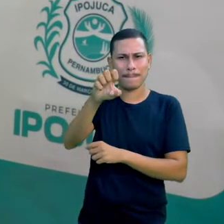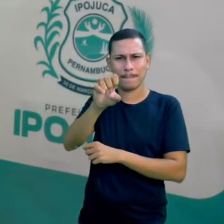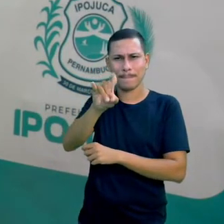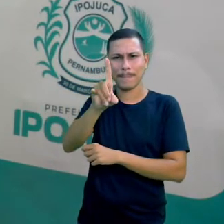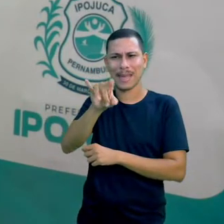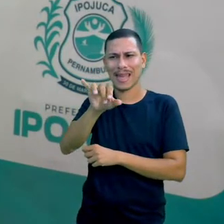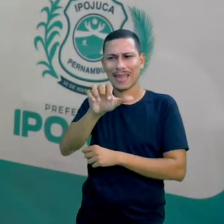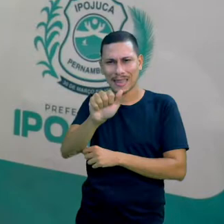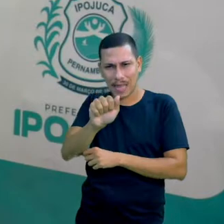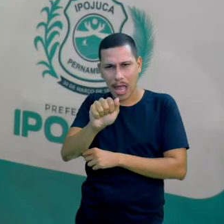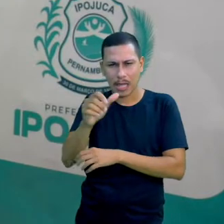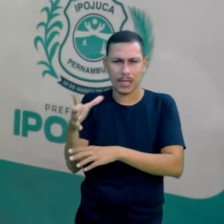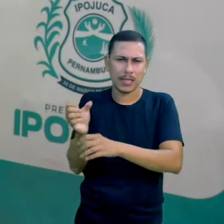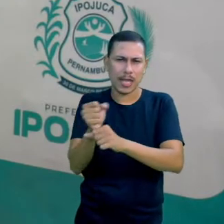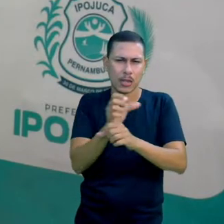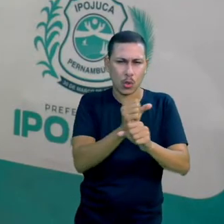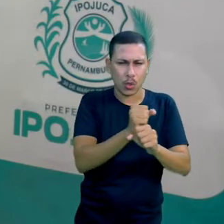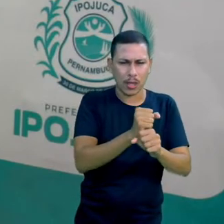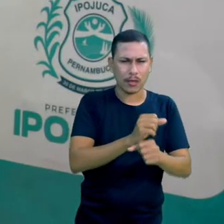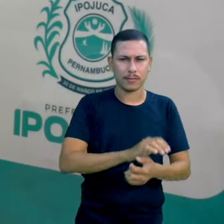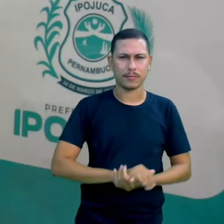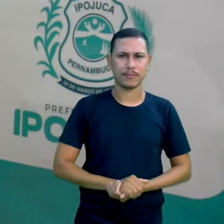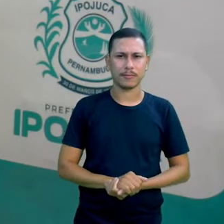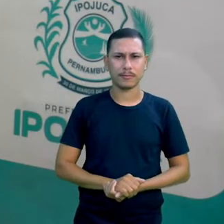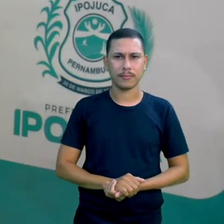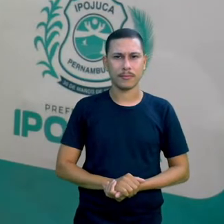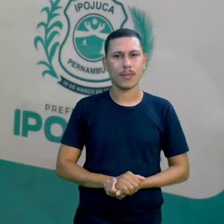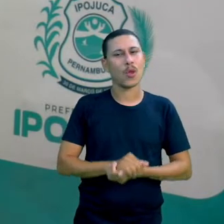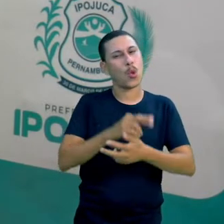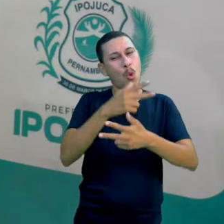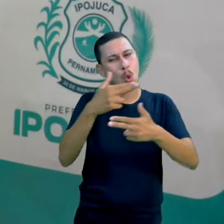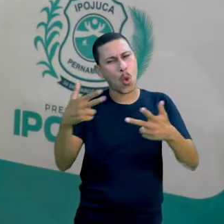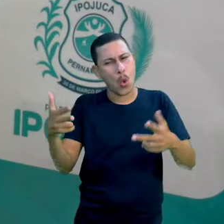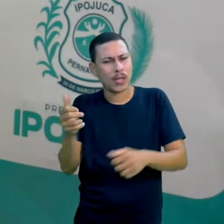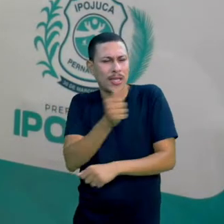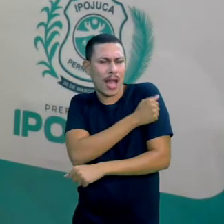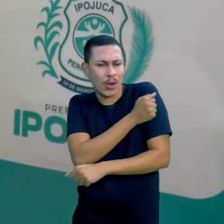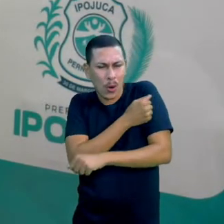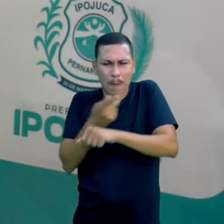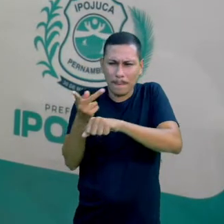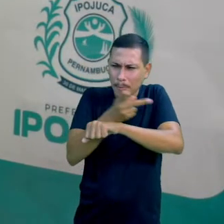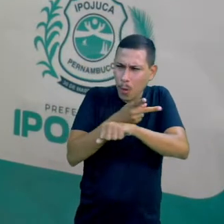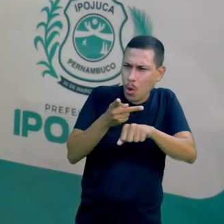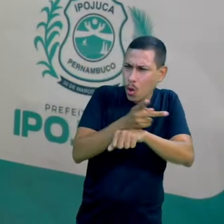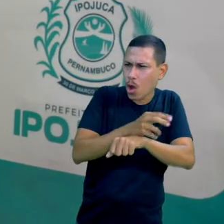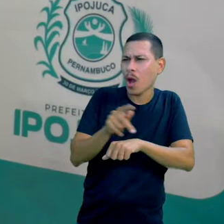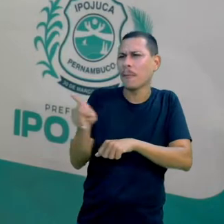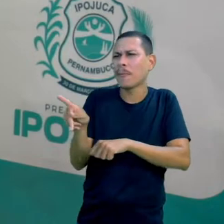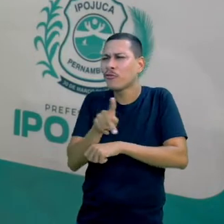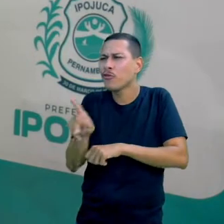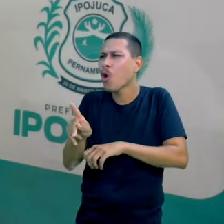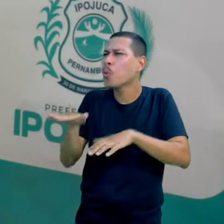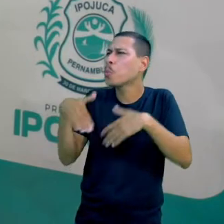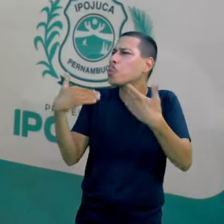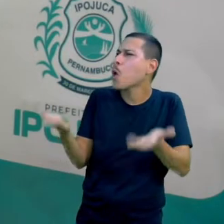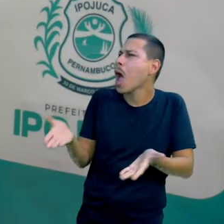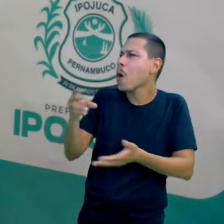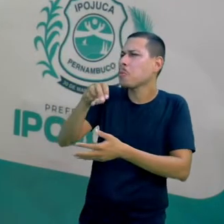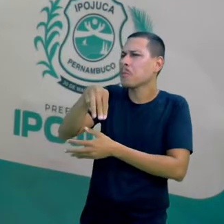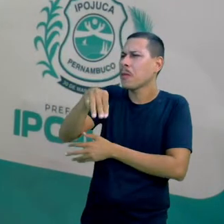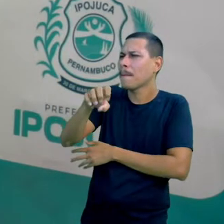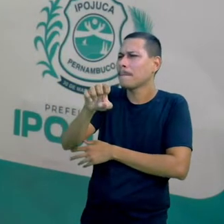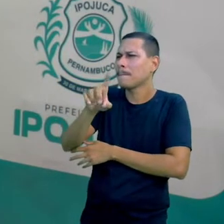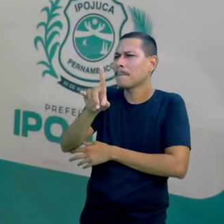das notas de Júlia. É uma coisa que os alunos mais procuram. Professora, qual é a média? Então vamos